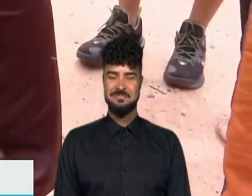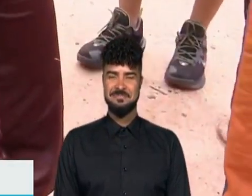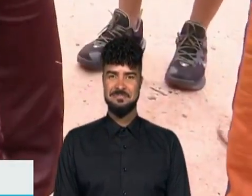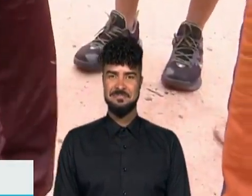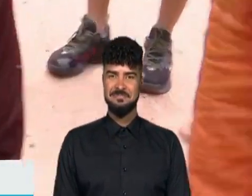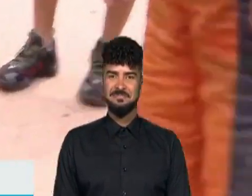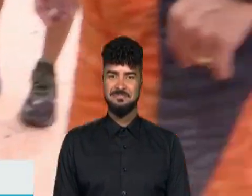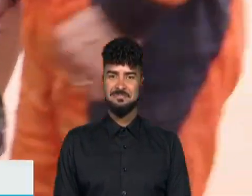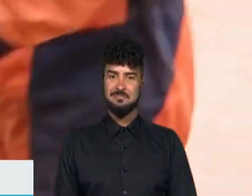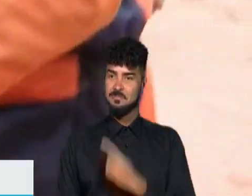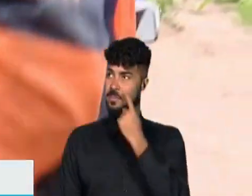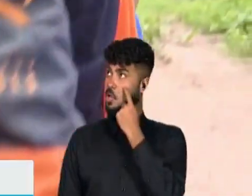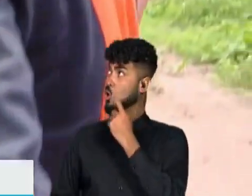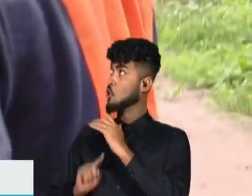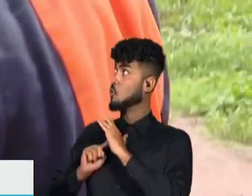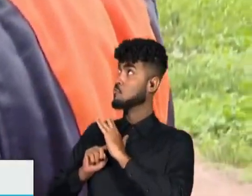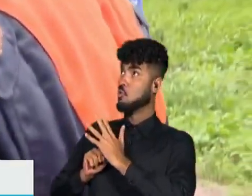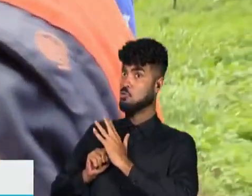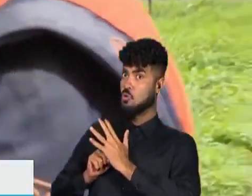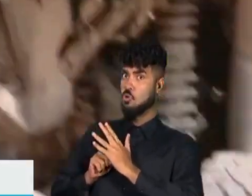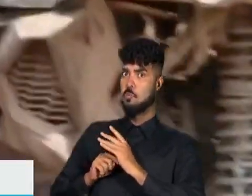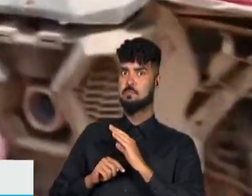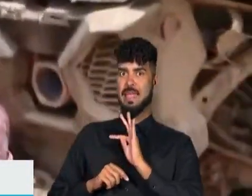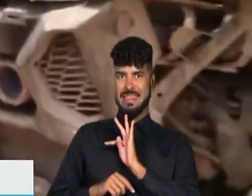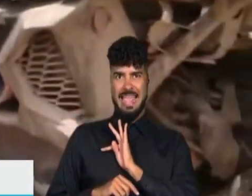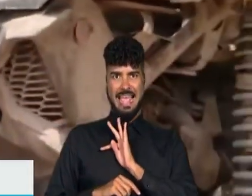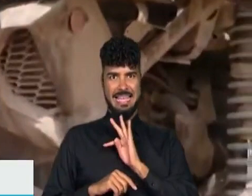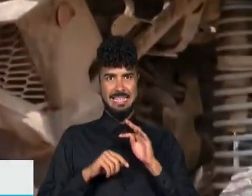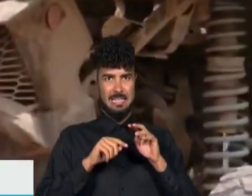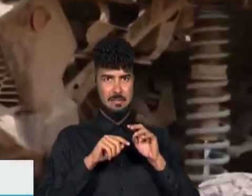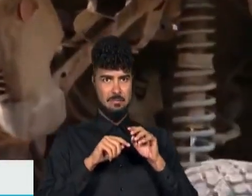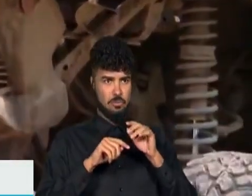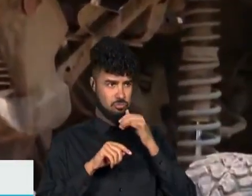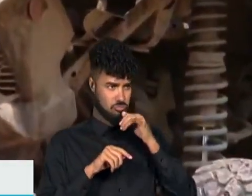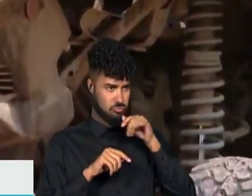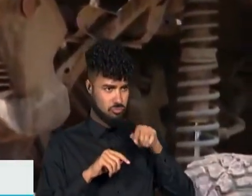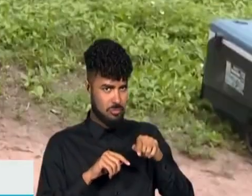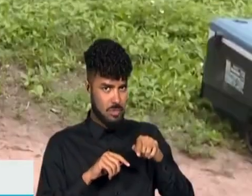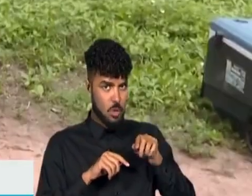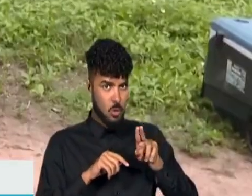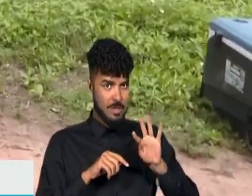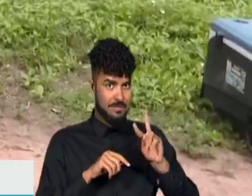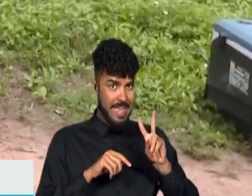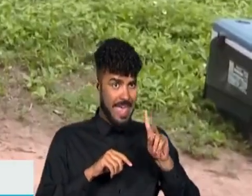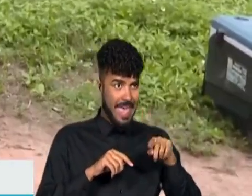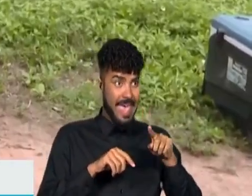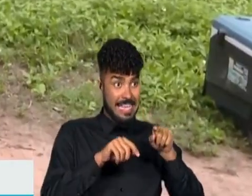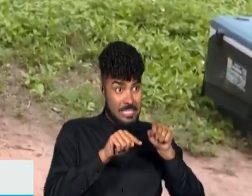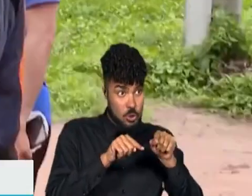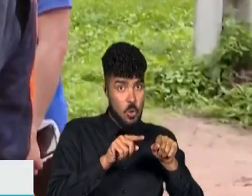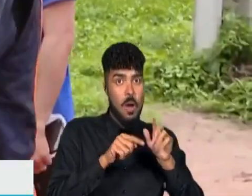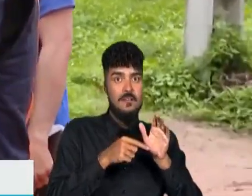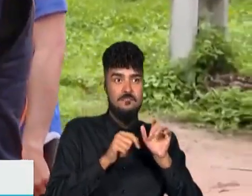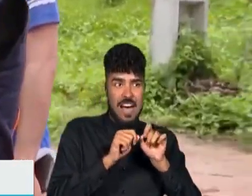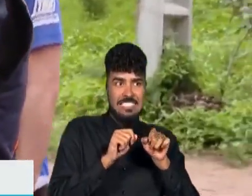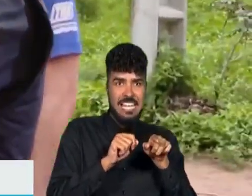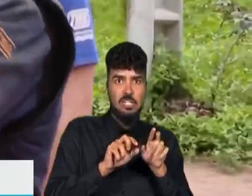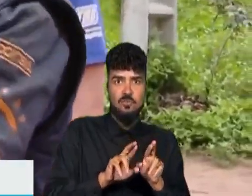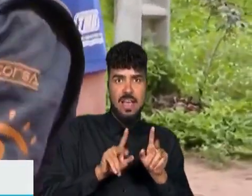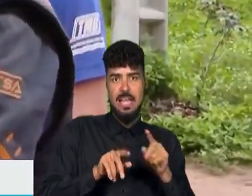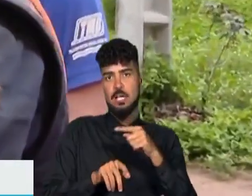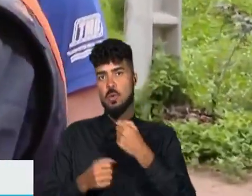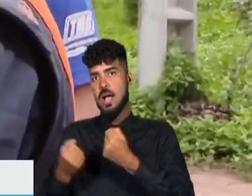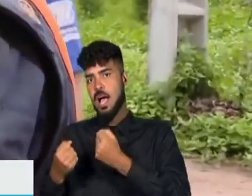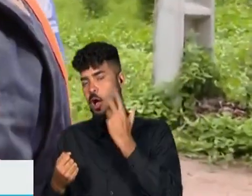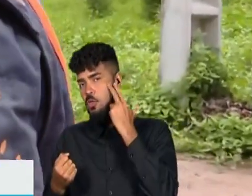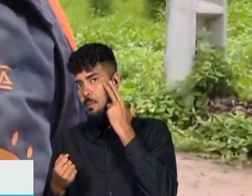A estrutura motora e técnica do UTV é o que o diferencia de carros convencionais e dão a